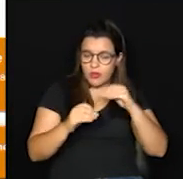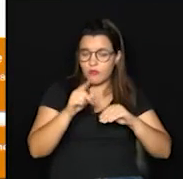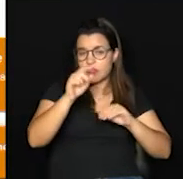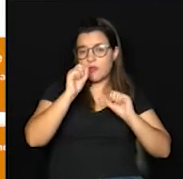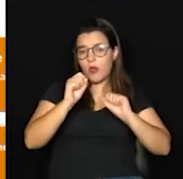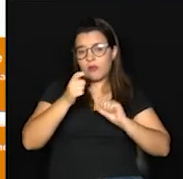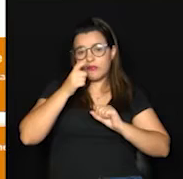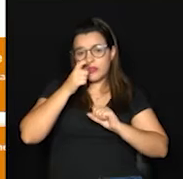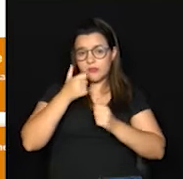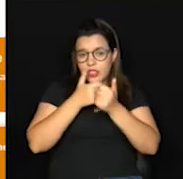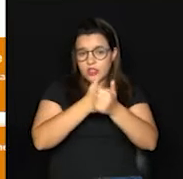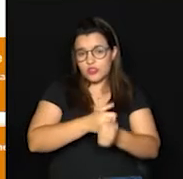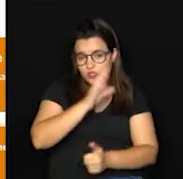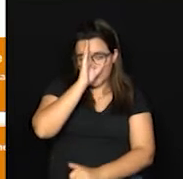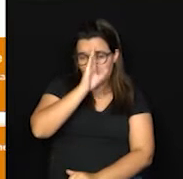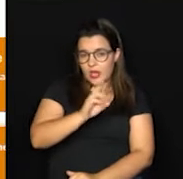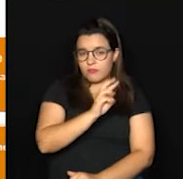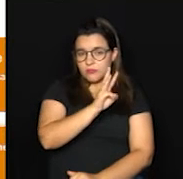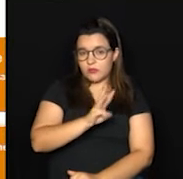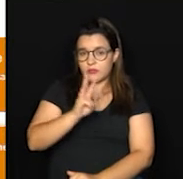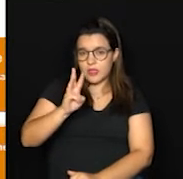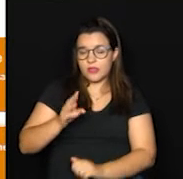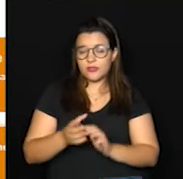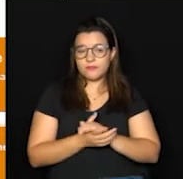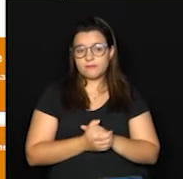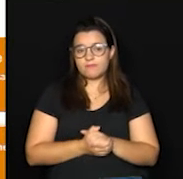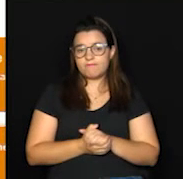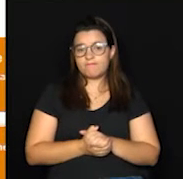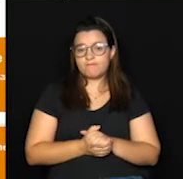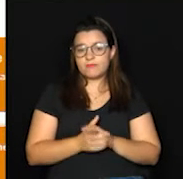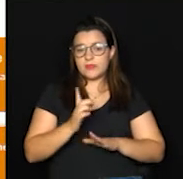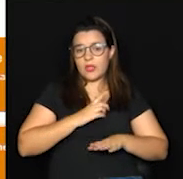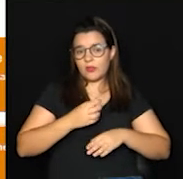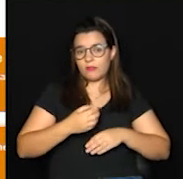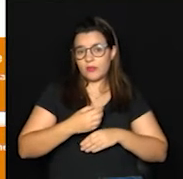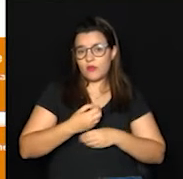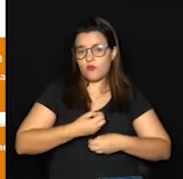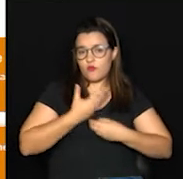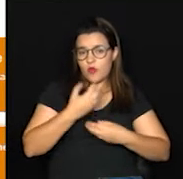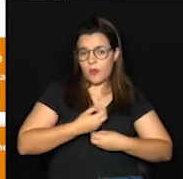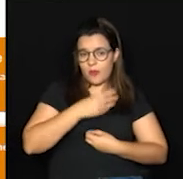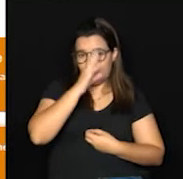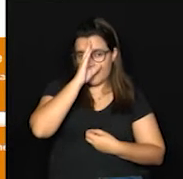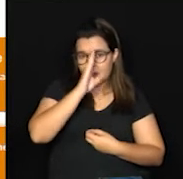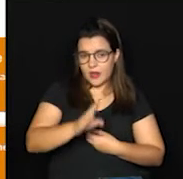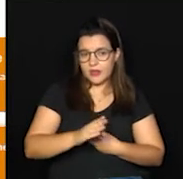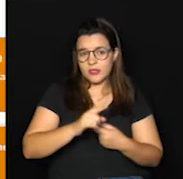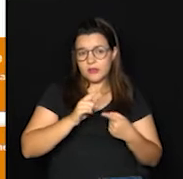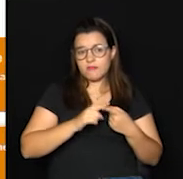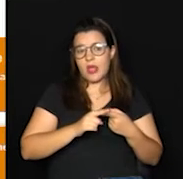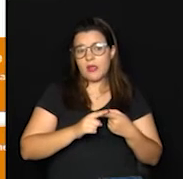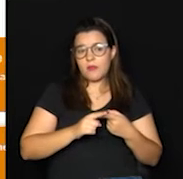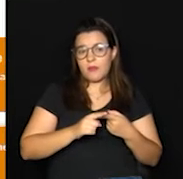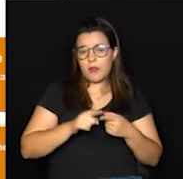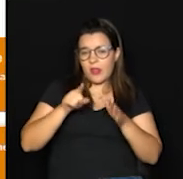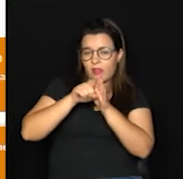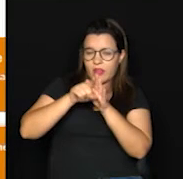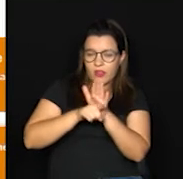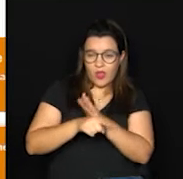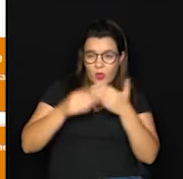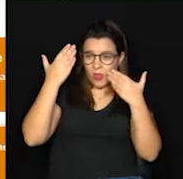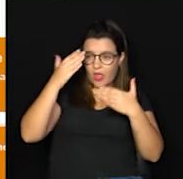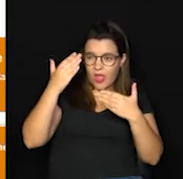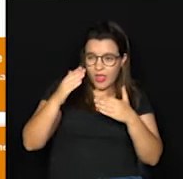acompanhar. Diretamente no site, lembrando que aqui tem os dados principais, que são os casos descartados na cidade, que já somam